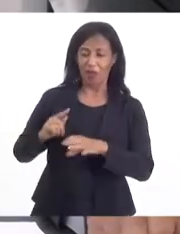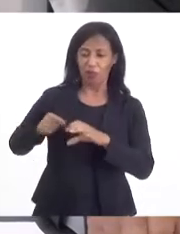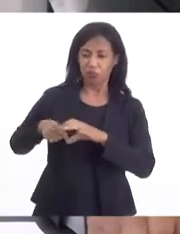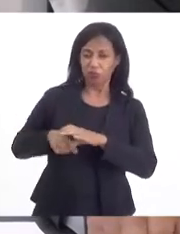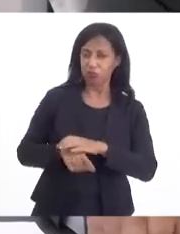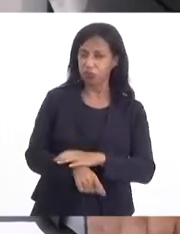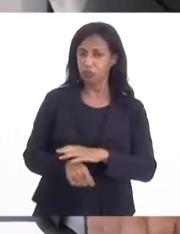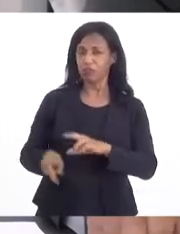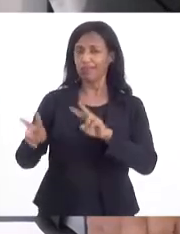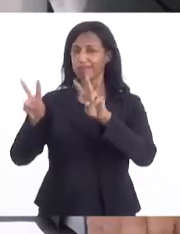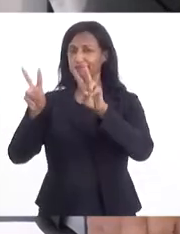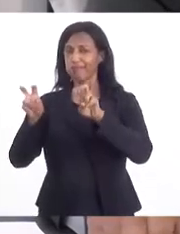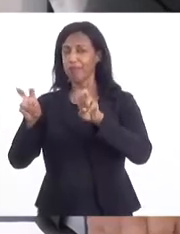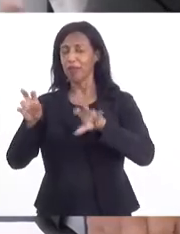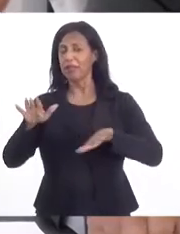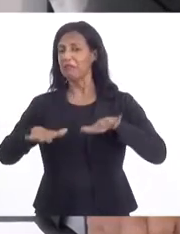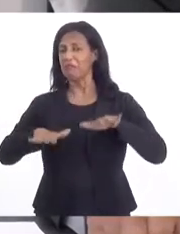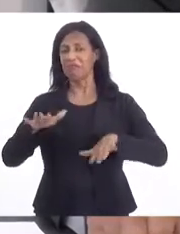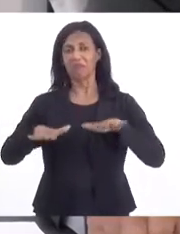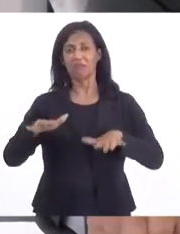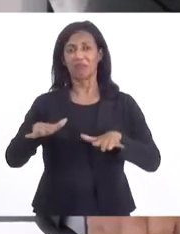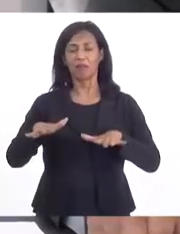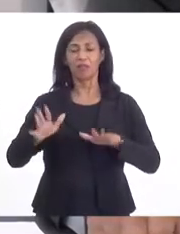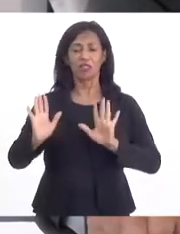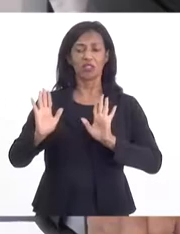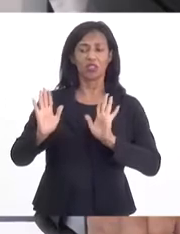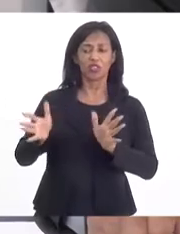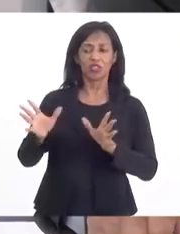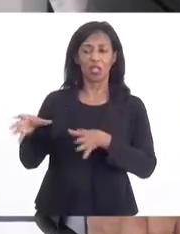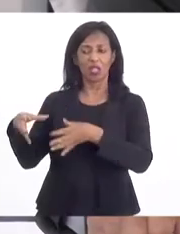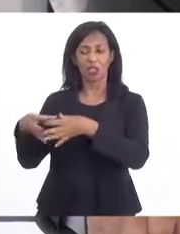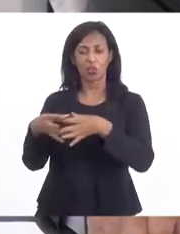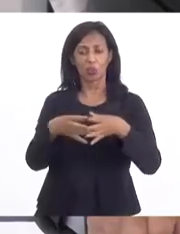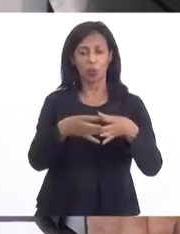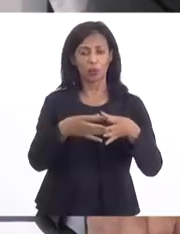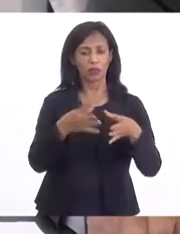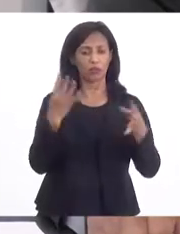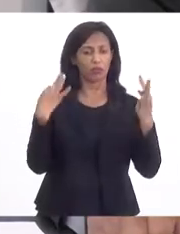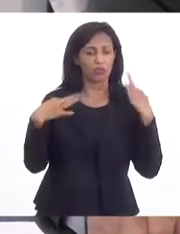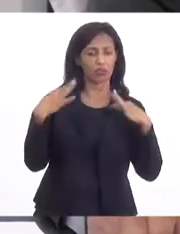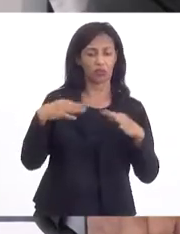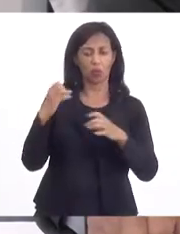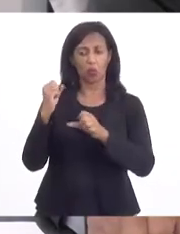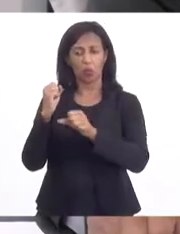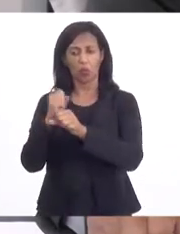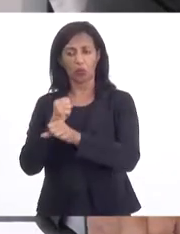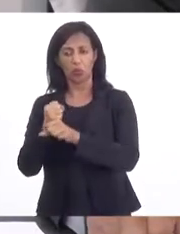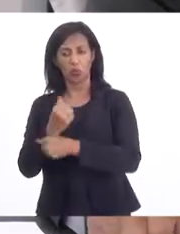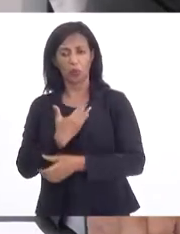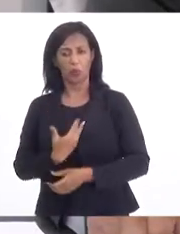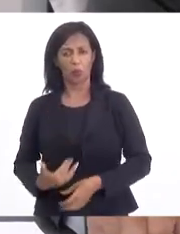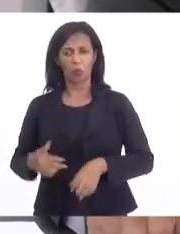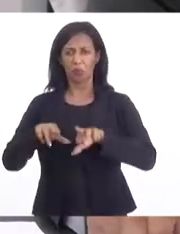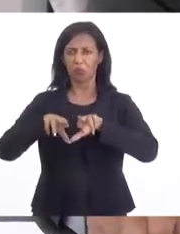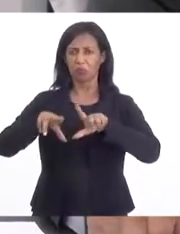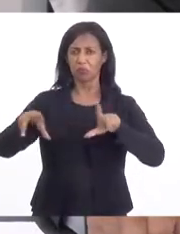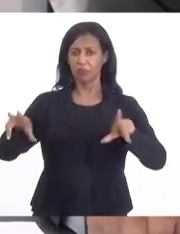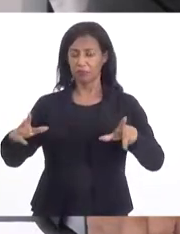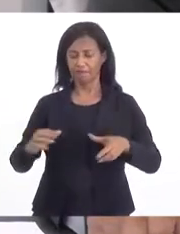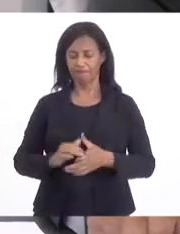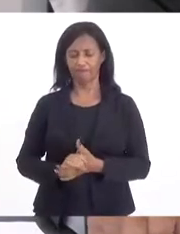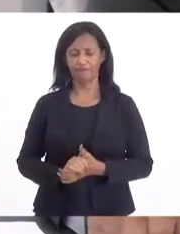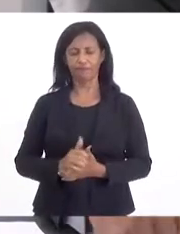questões, independente das existências das comissões de transporte, de obras públicas, ou etc.